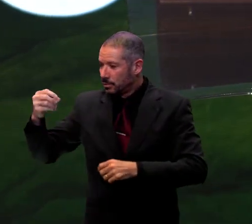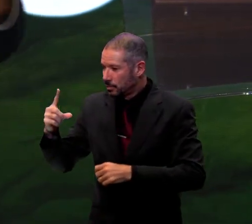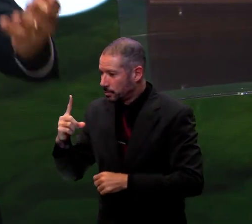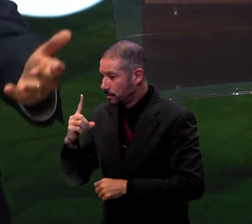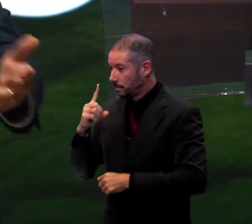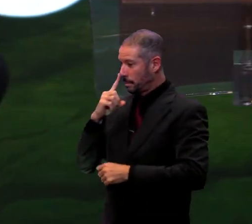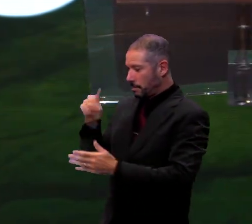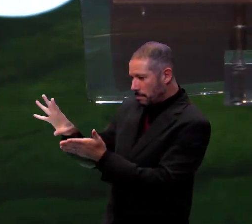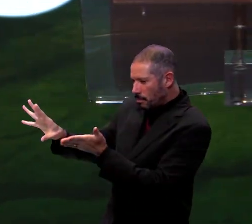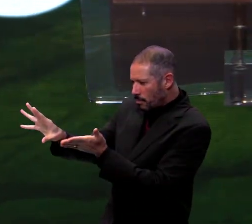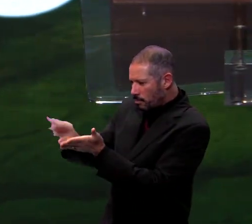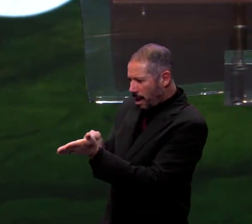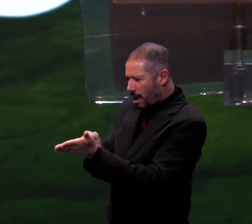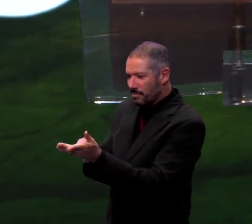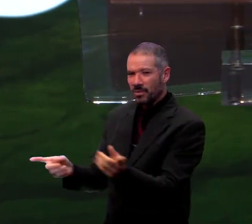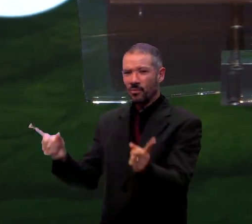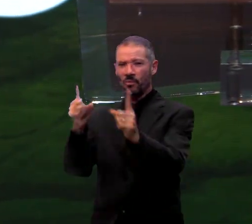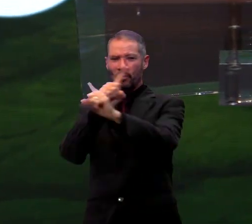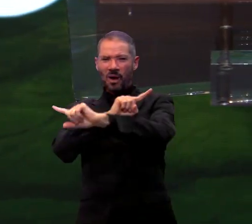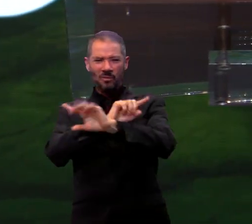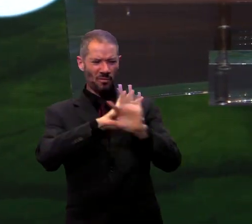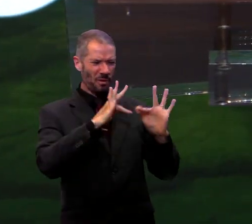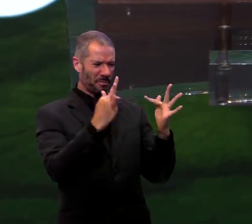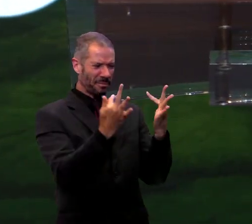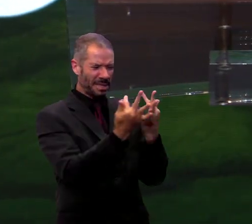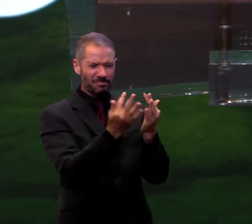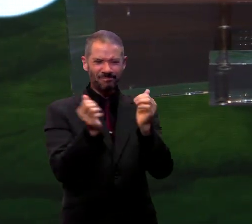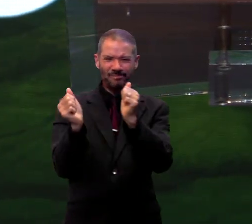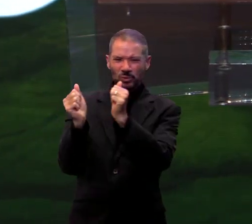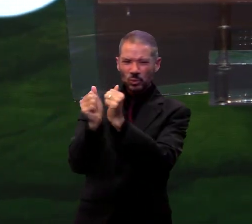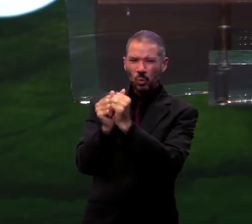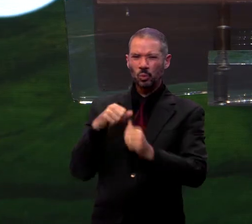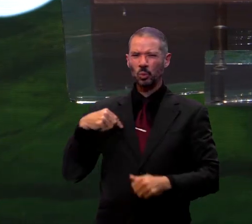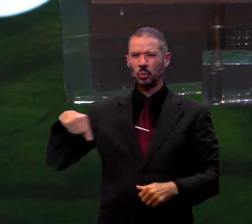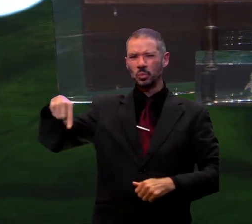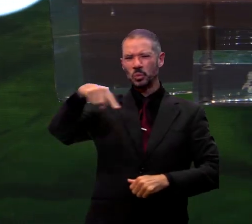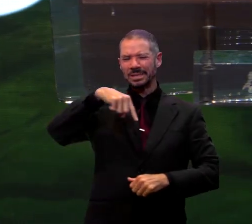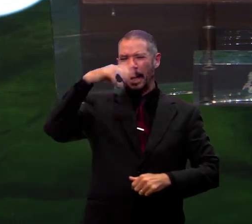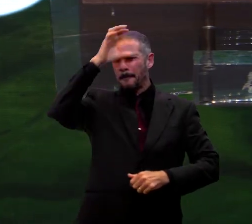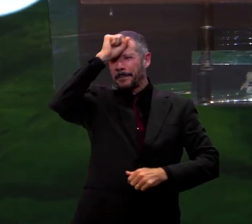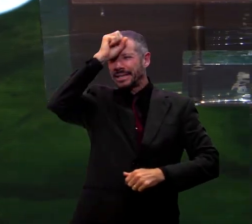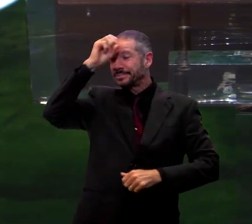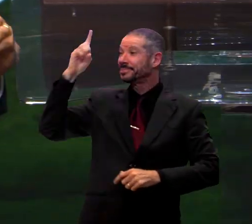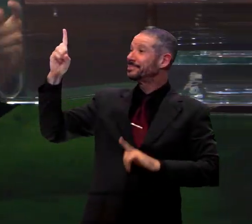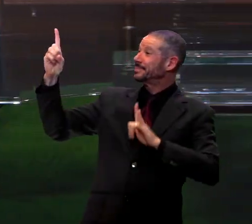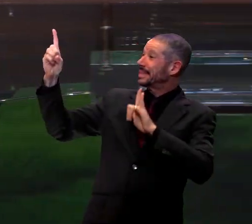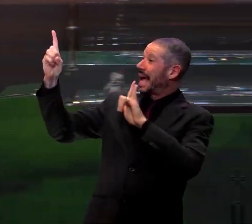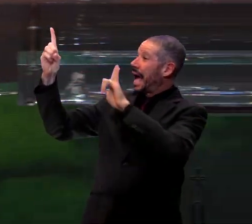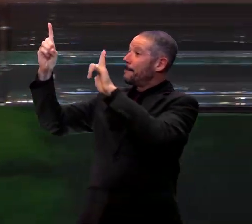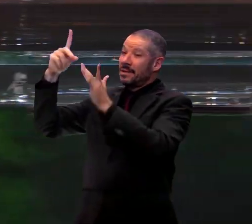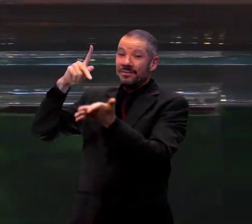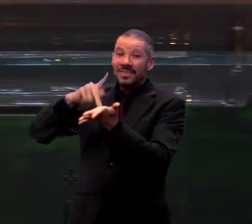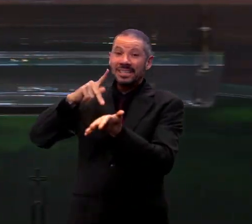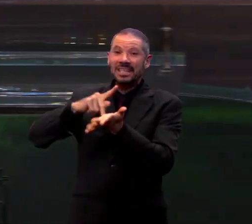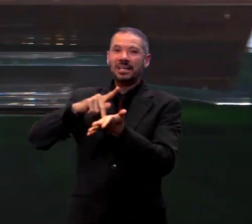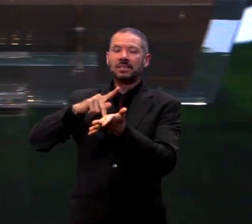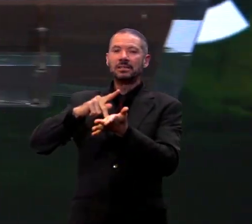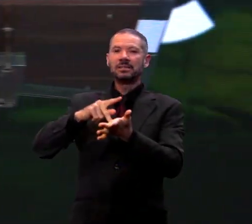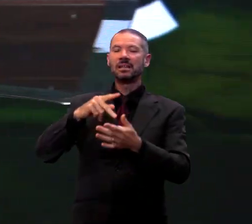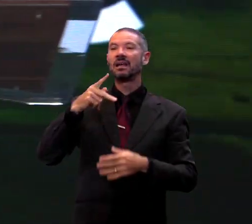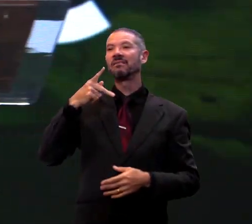e vice-versa, mas nós precisamos aprender que se nós amamos a Deus de verdade, não pode ser só de